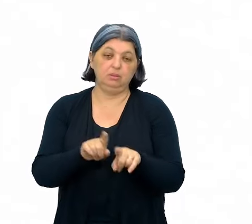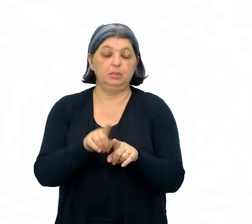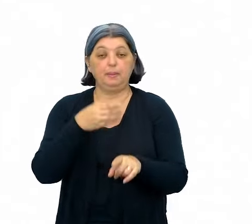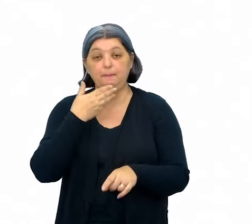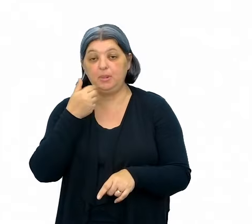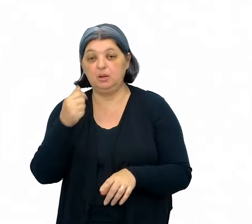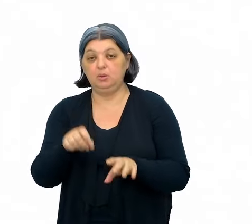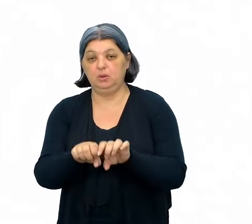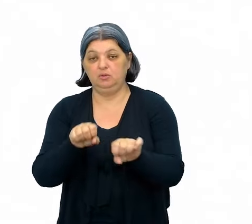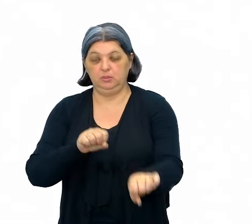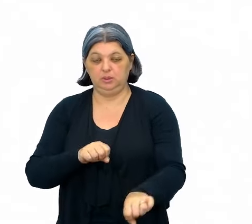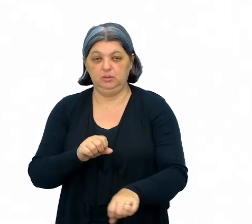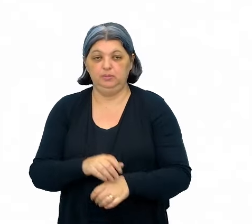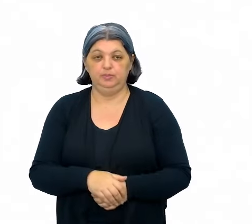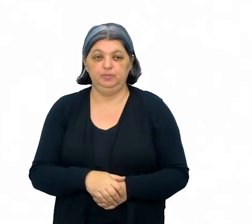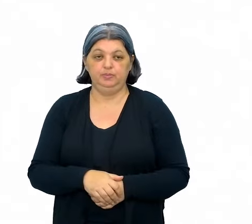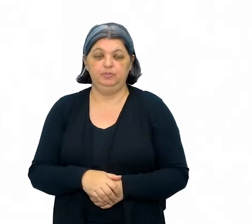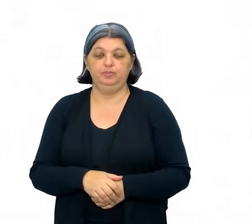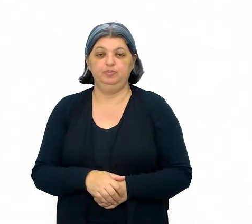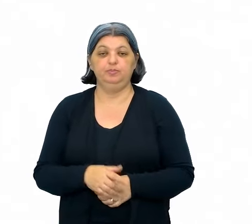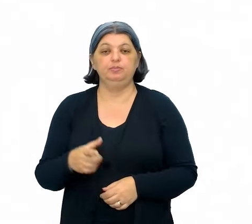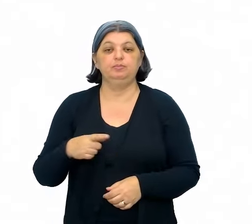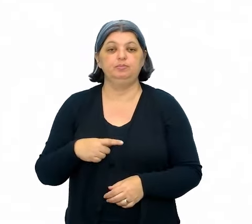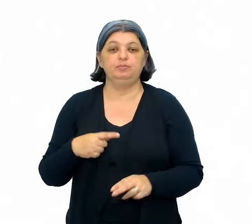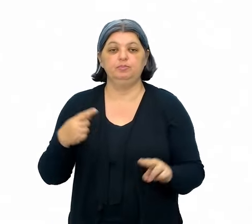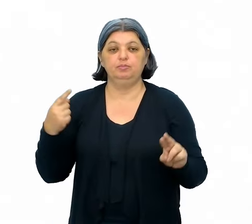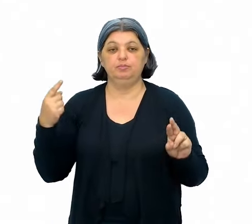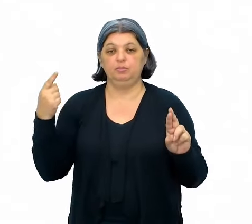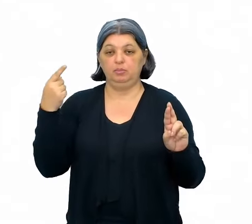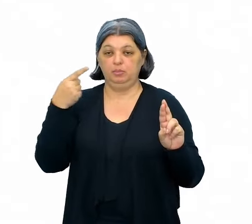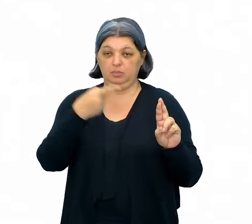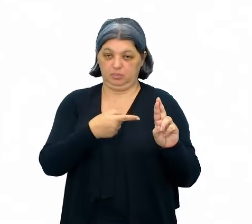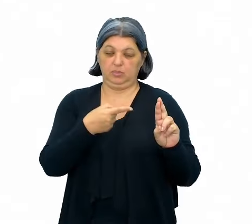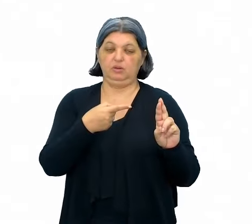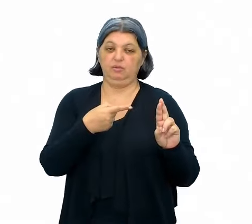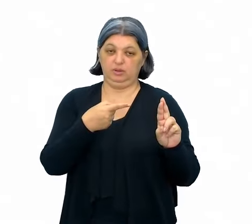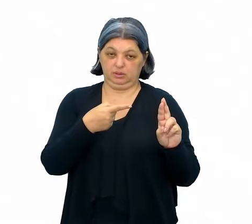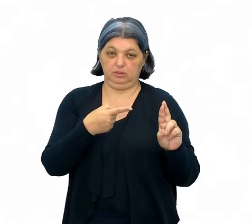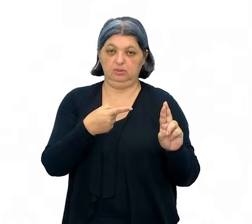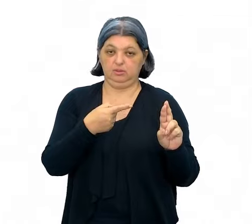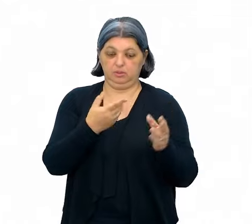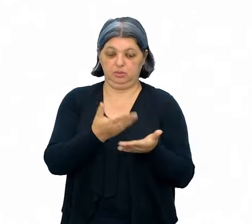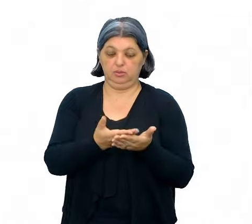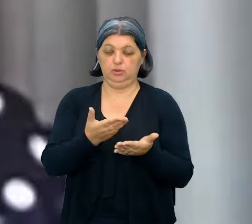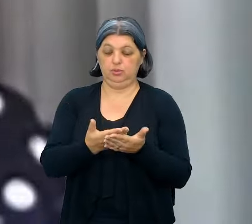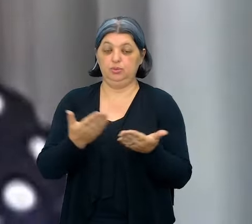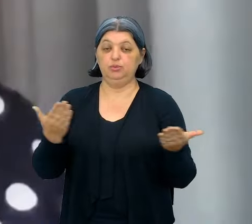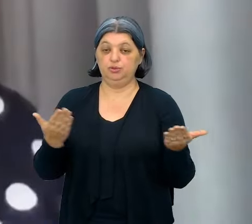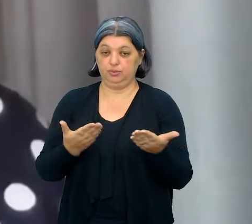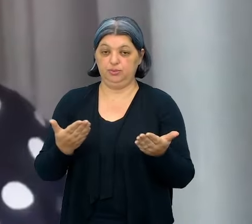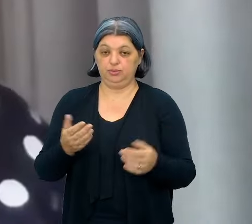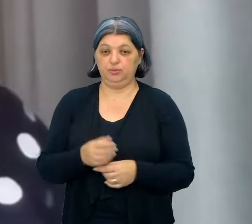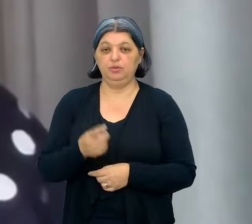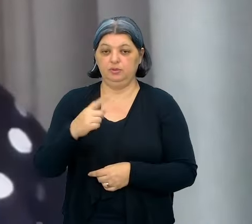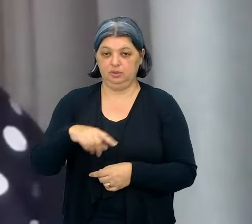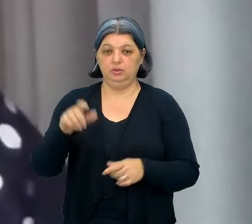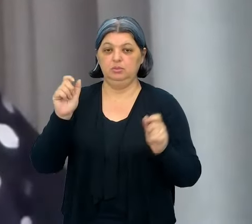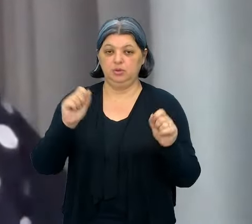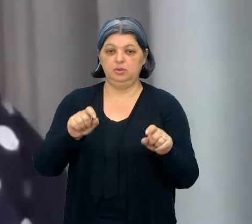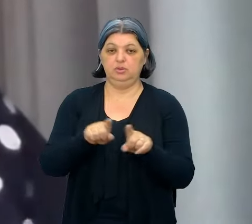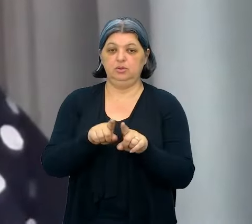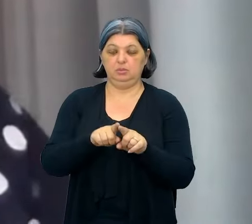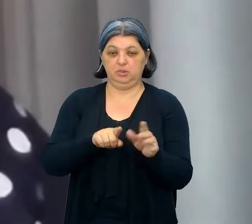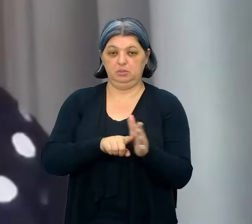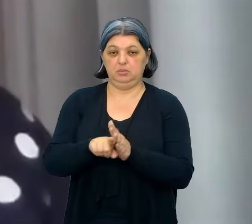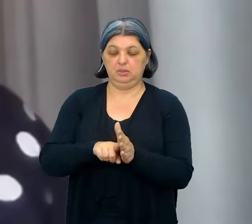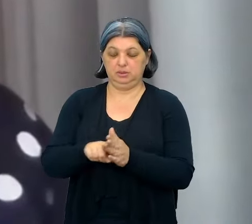para a formação. Aqui nós temos a bibliografia do estudo de hoje, que vocês também poderão